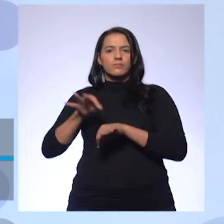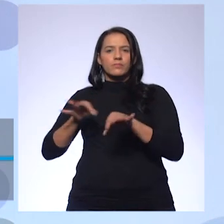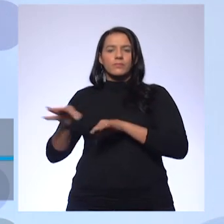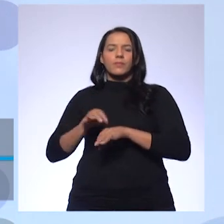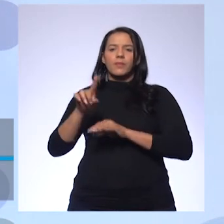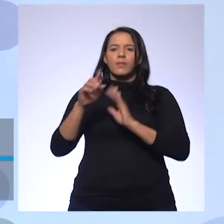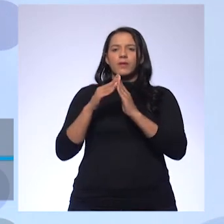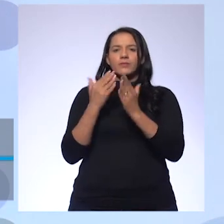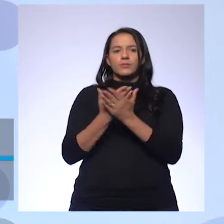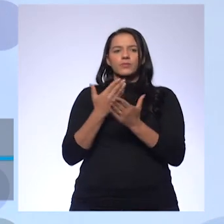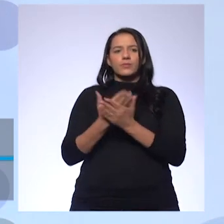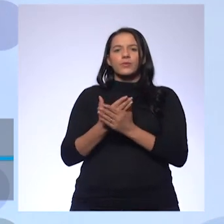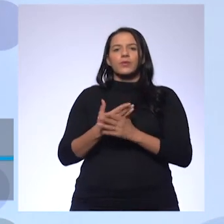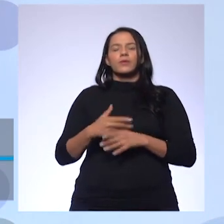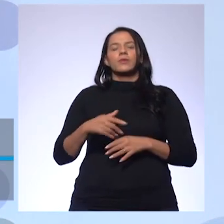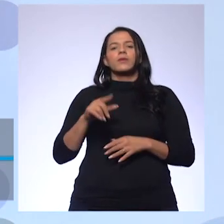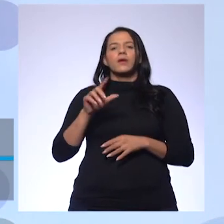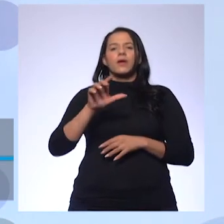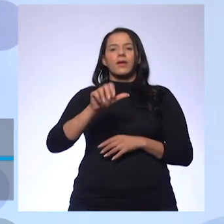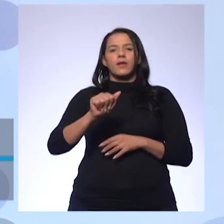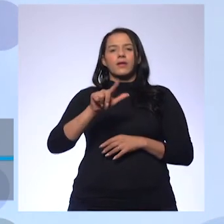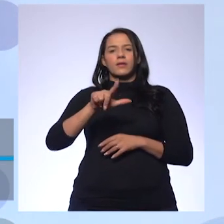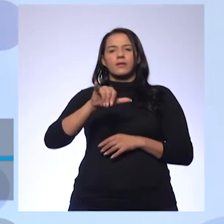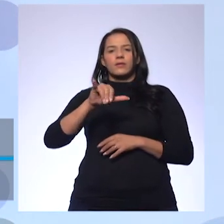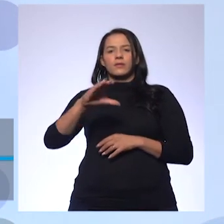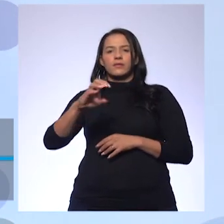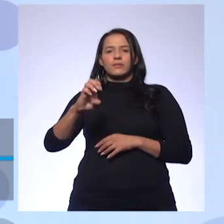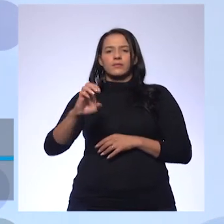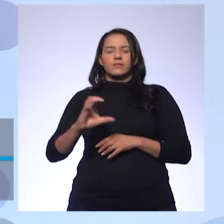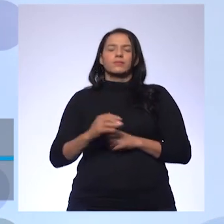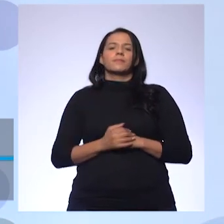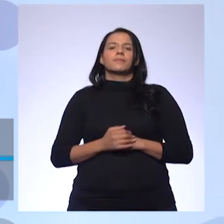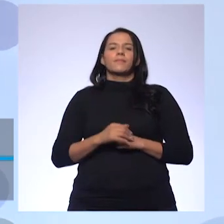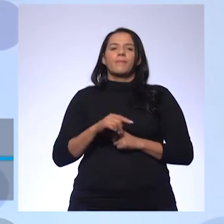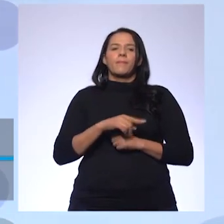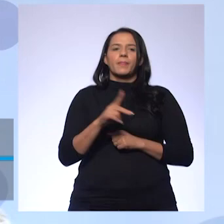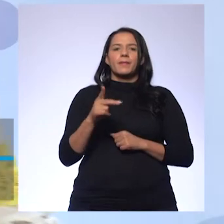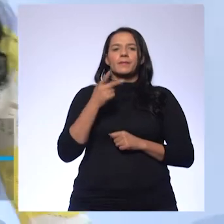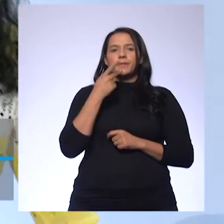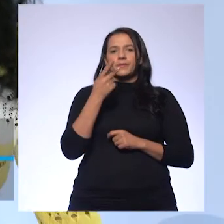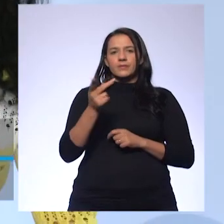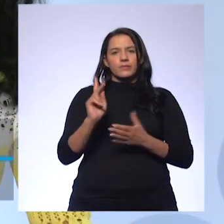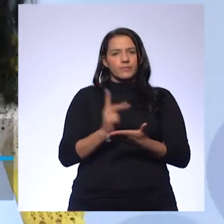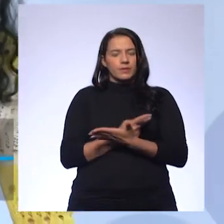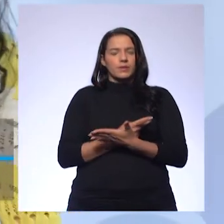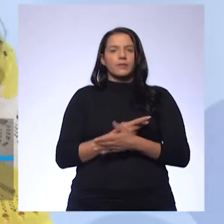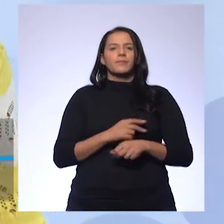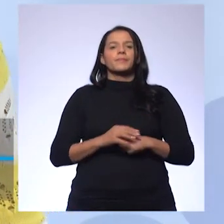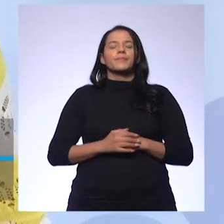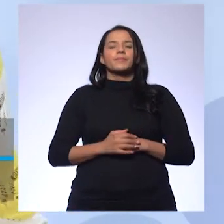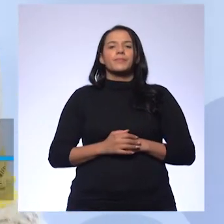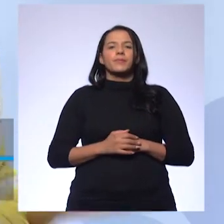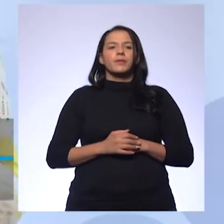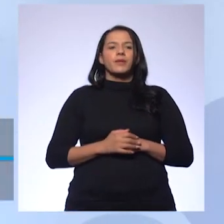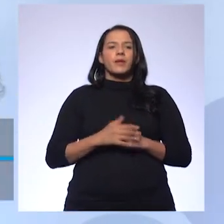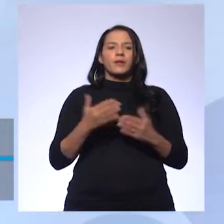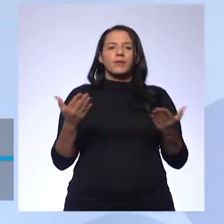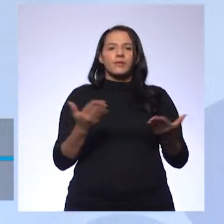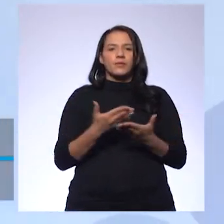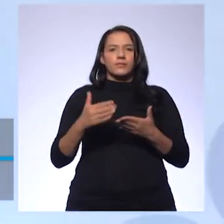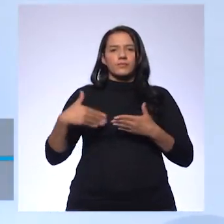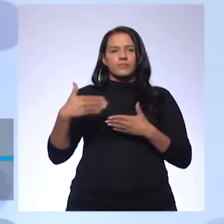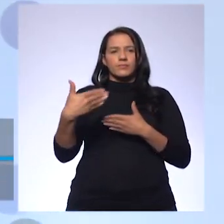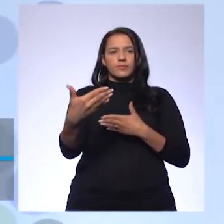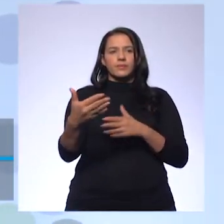Alice Chouery, eu não sei como se pronuncia, professor, você me perdoa se eu falei errado, tá? Então, a gente já está encaminhando